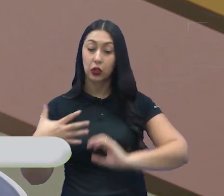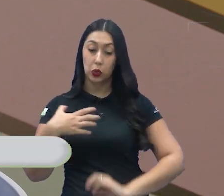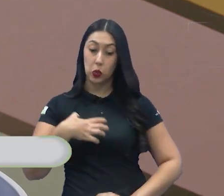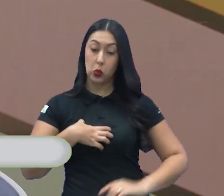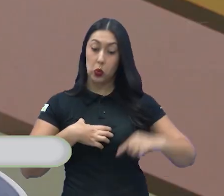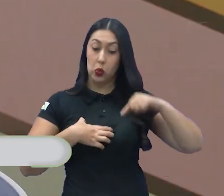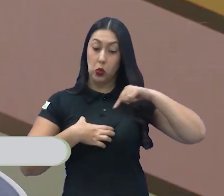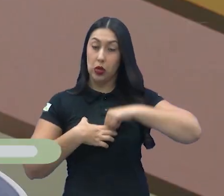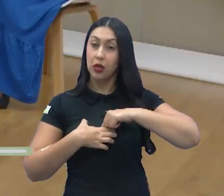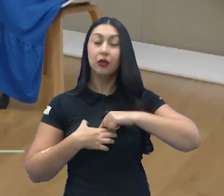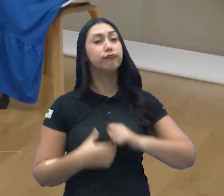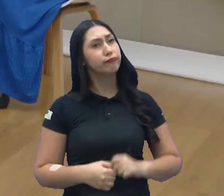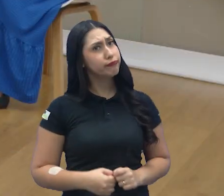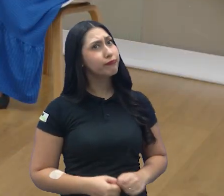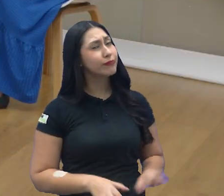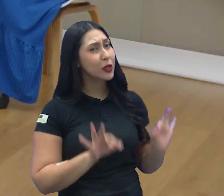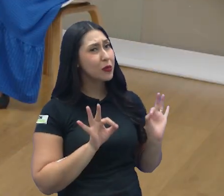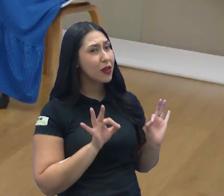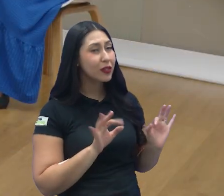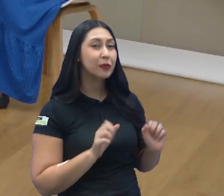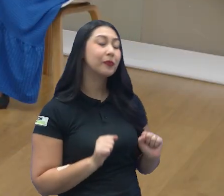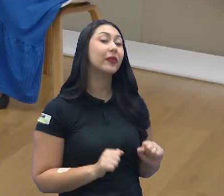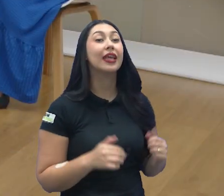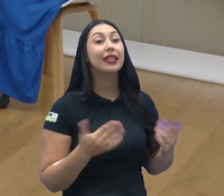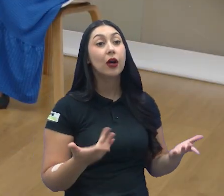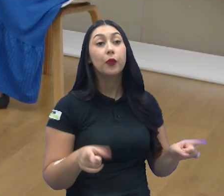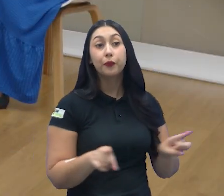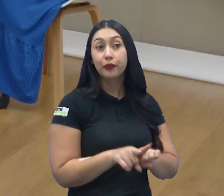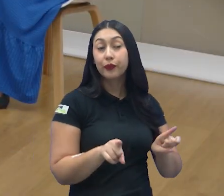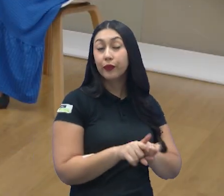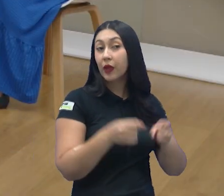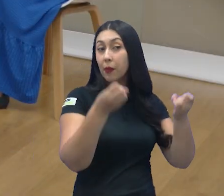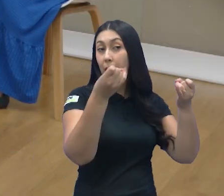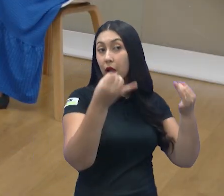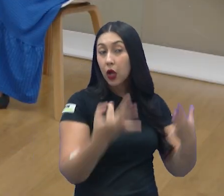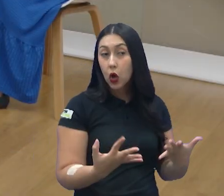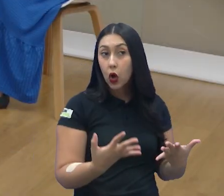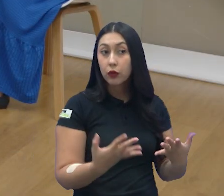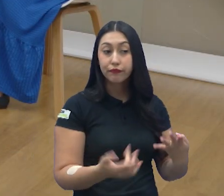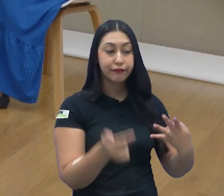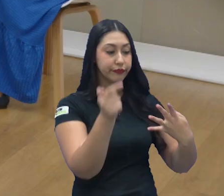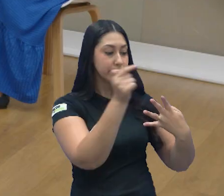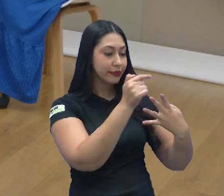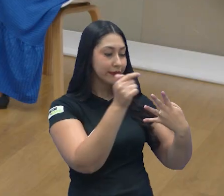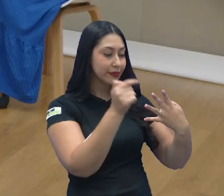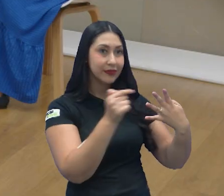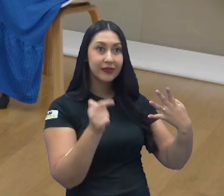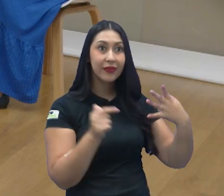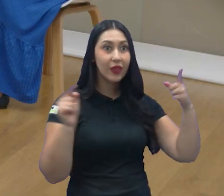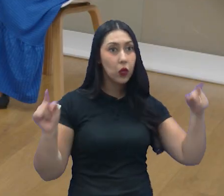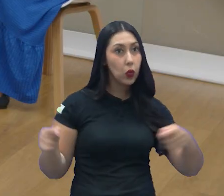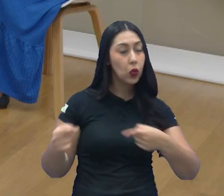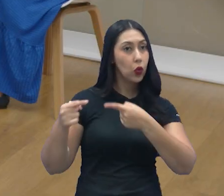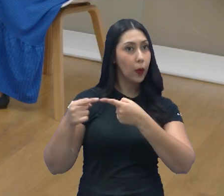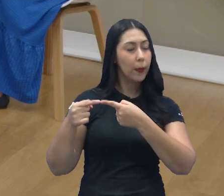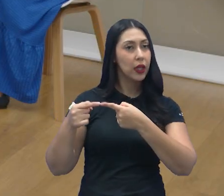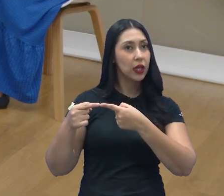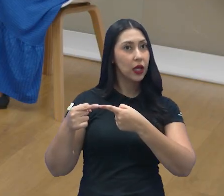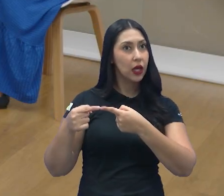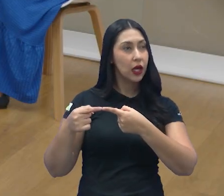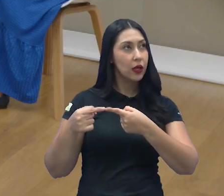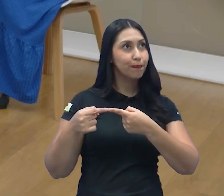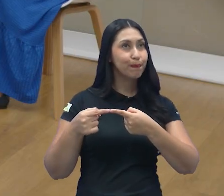temperamento. Ah, perfeito, Del. Olha só, você me falou também aqui nos bastidores que os temperamentos, eles estão muito ligados à questão